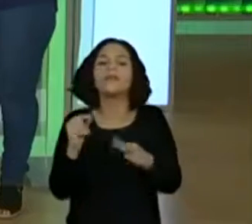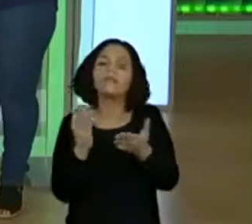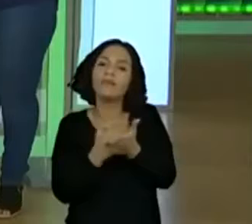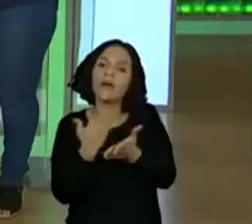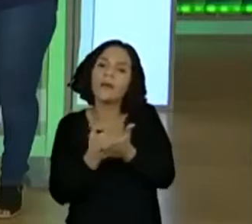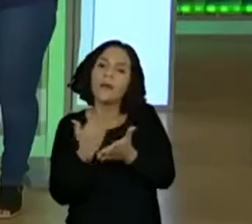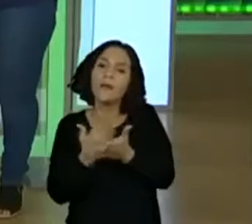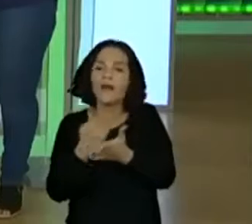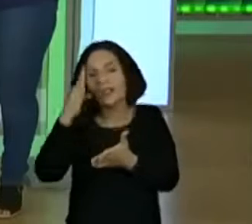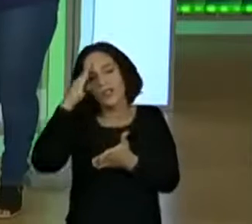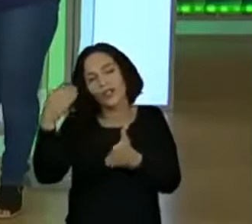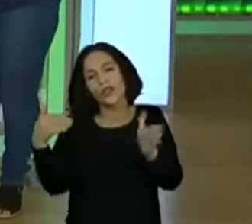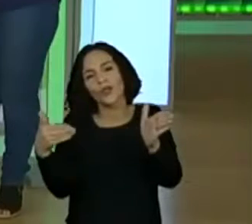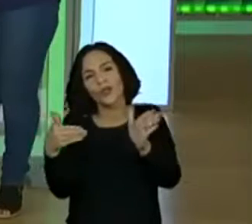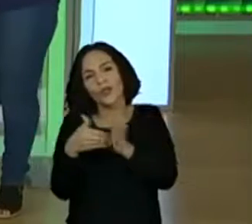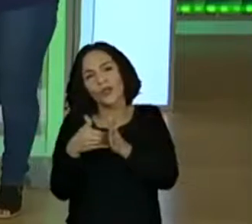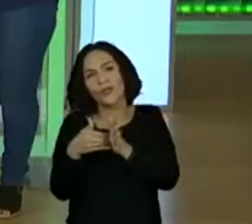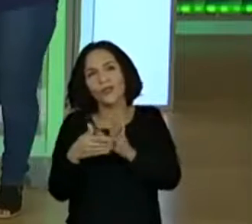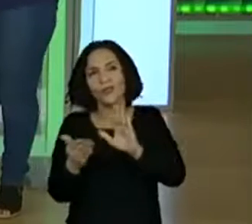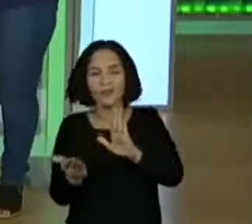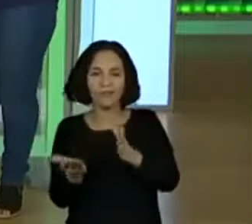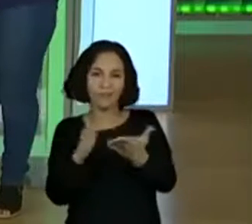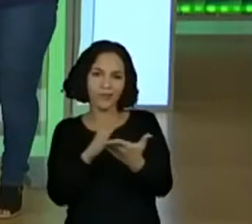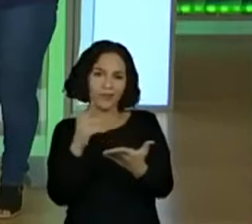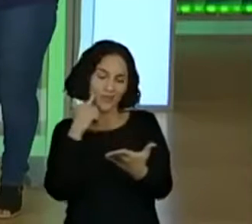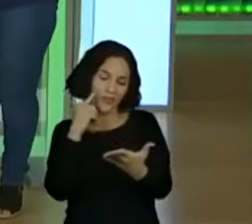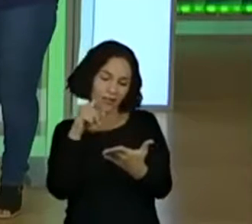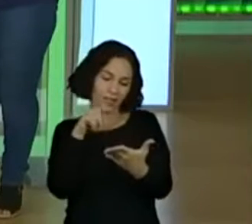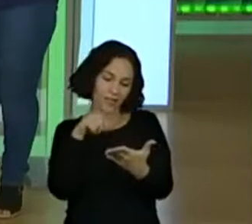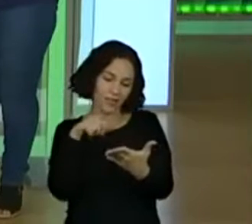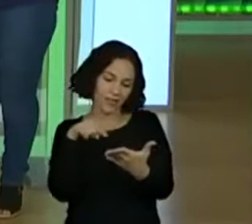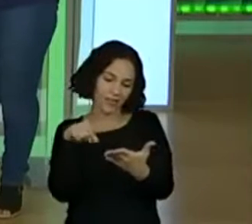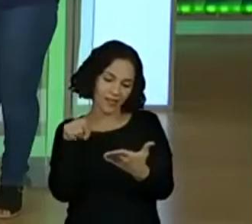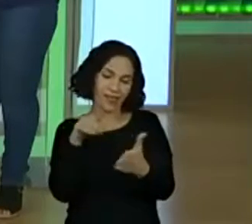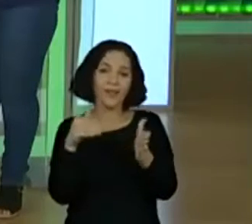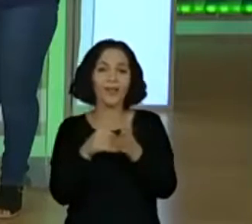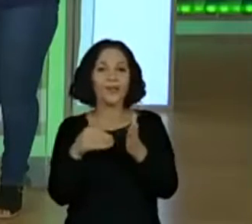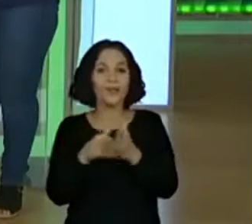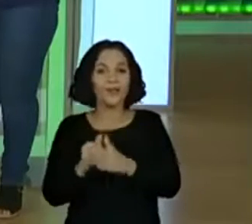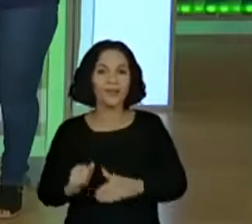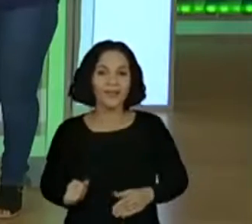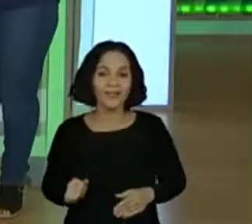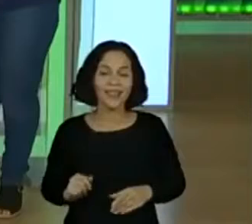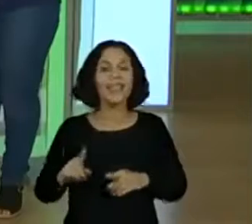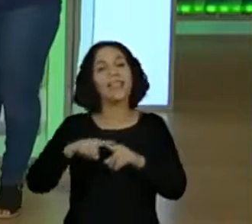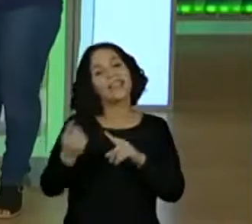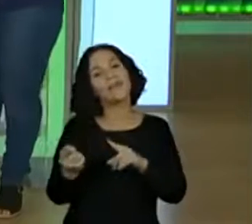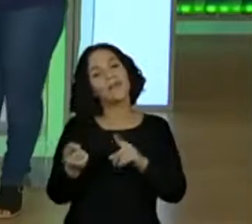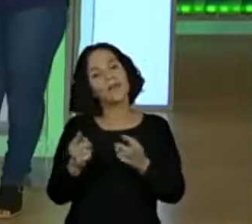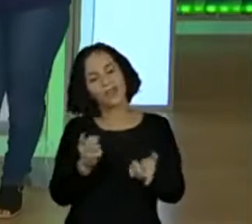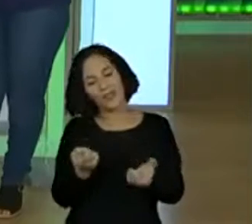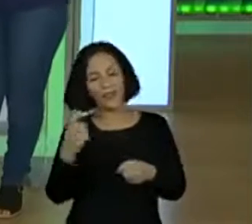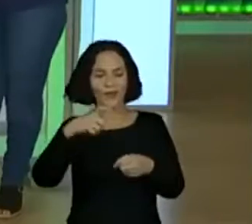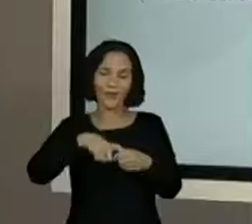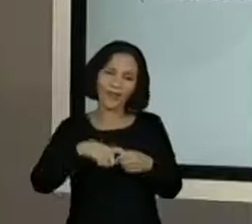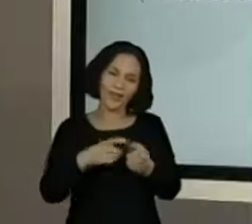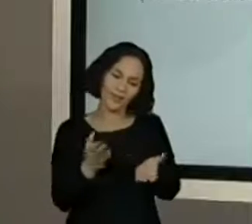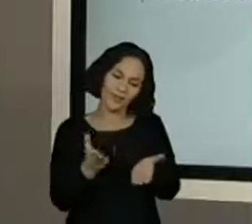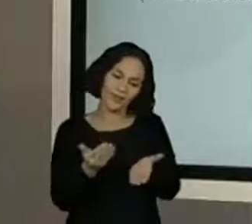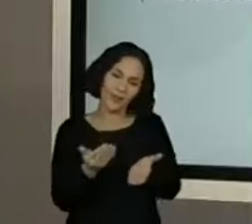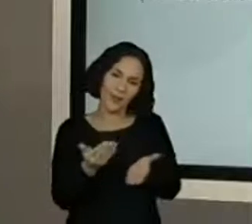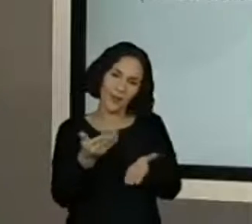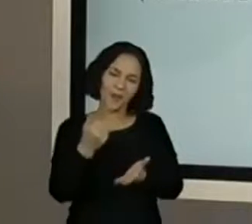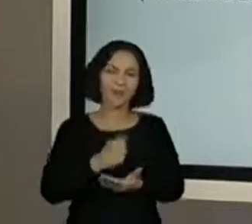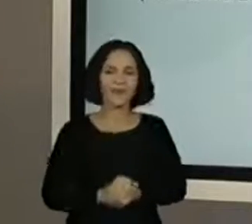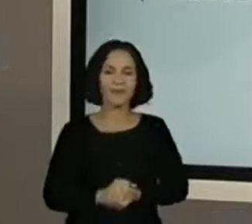coisa que faz, vai lá na última página do gibi só para ler a tirinha. Exatamente. Depois começa a ler o gibi. E tirinha, a